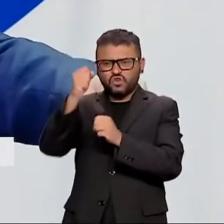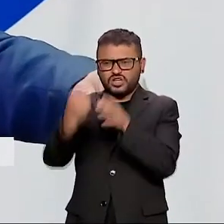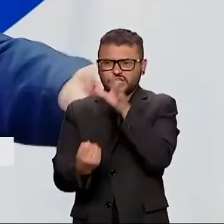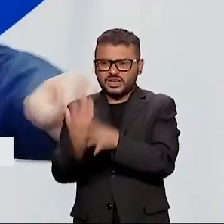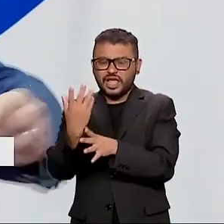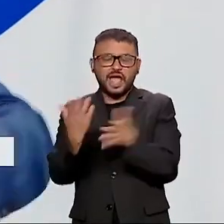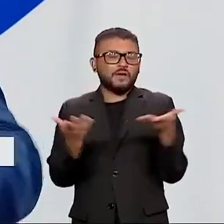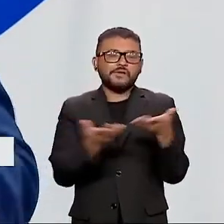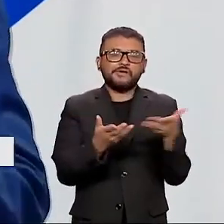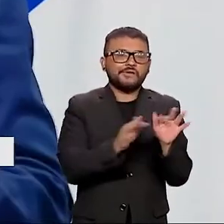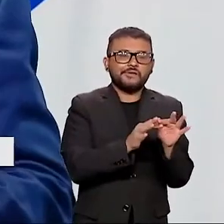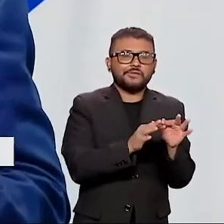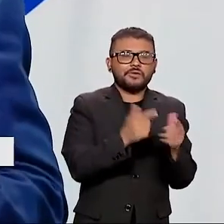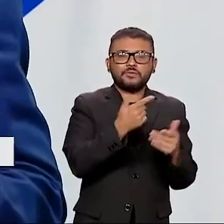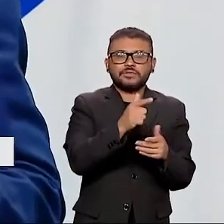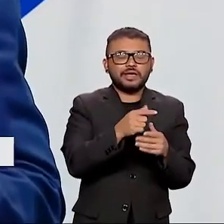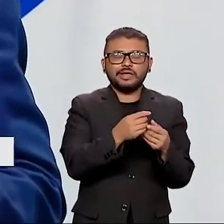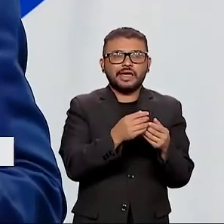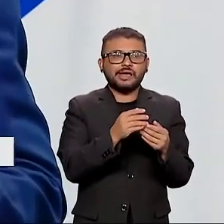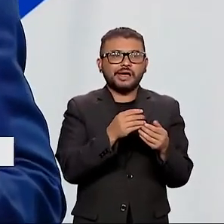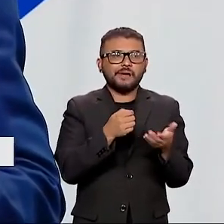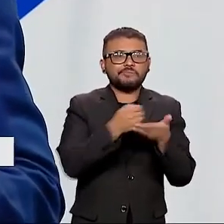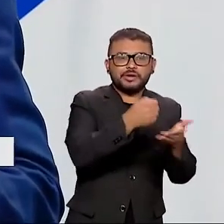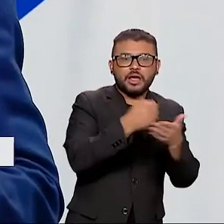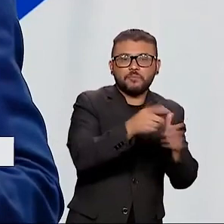a demarcação de terra dos palestinos.